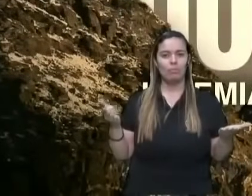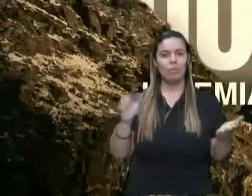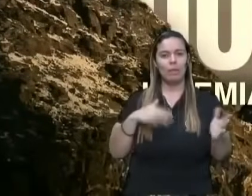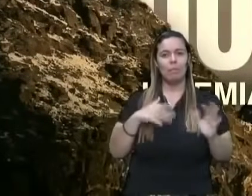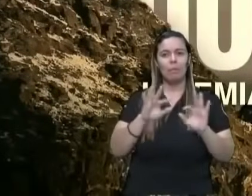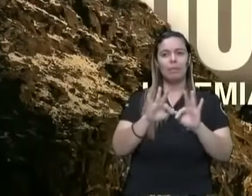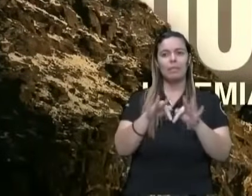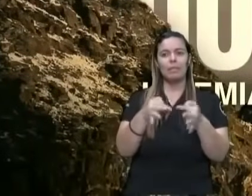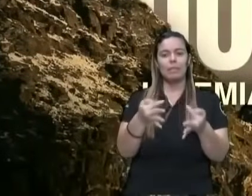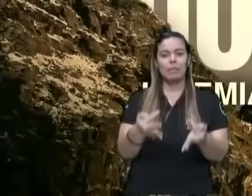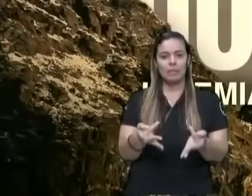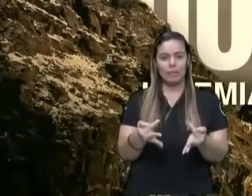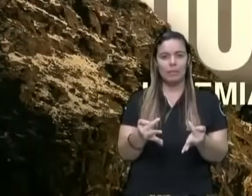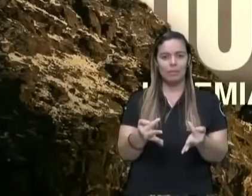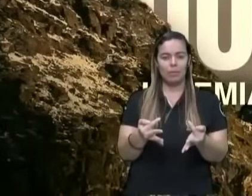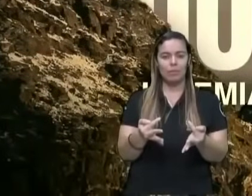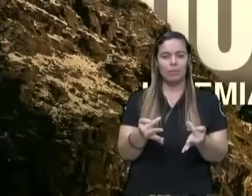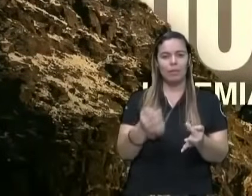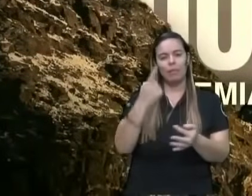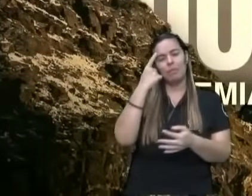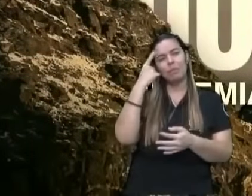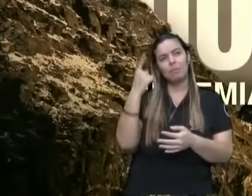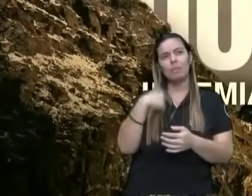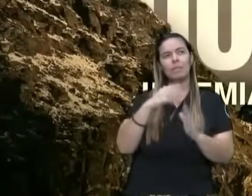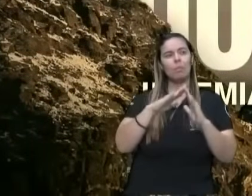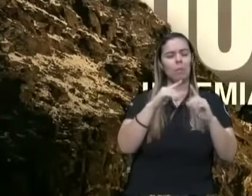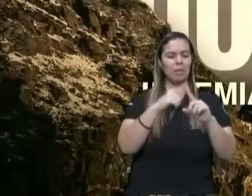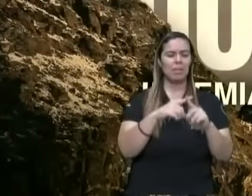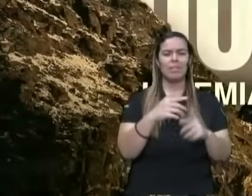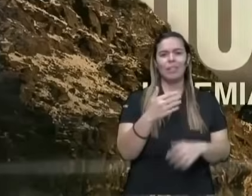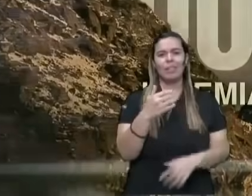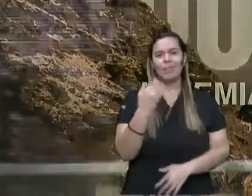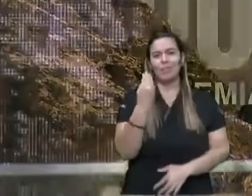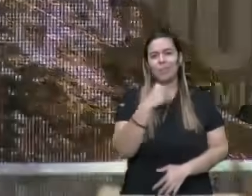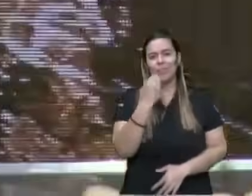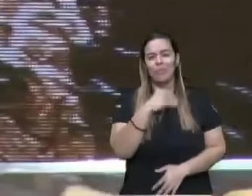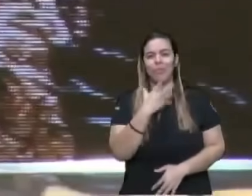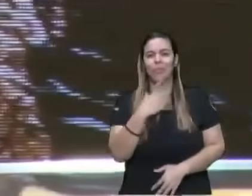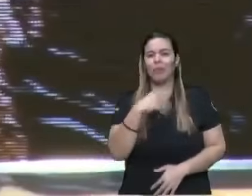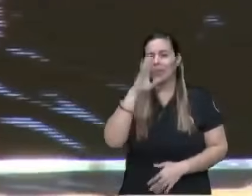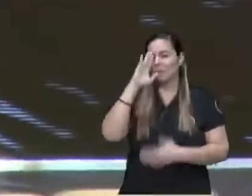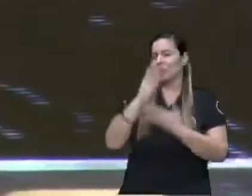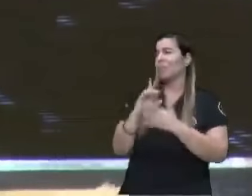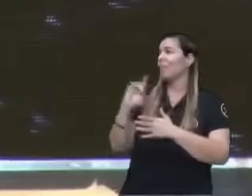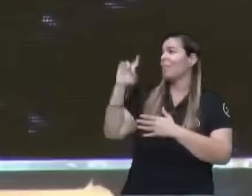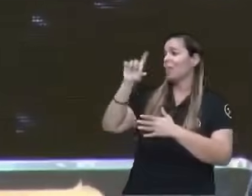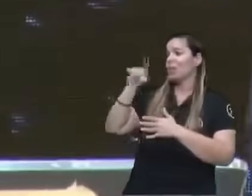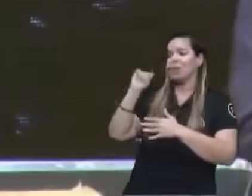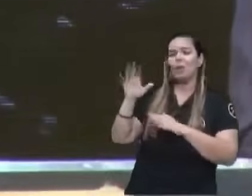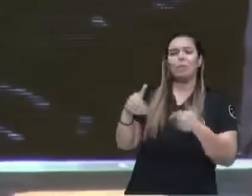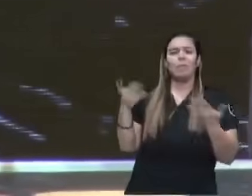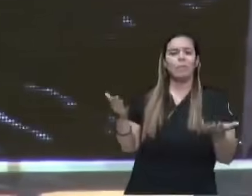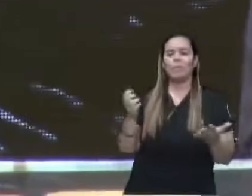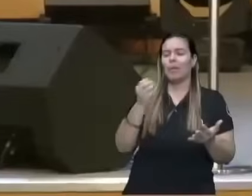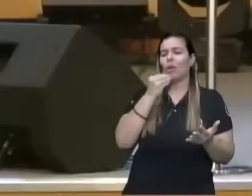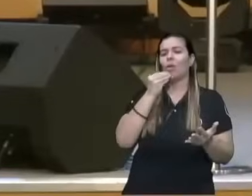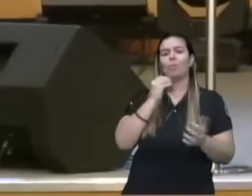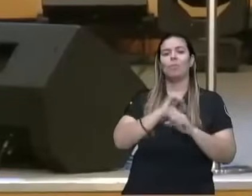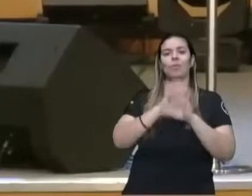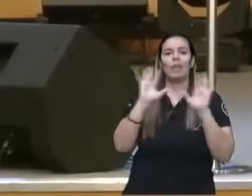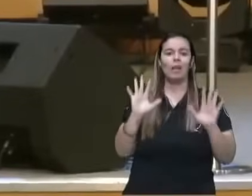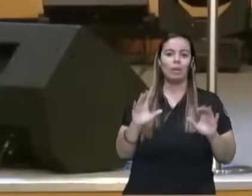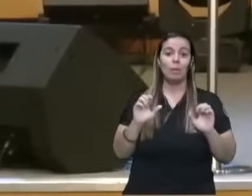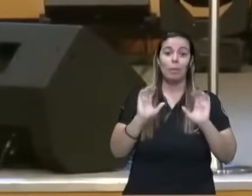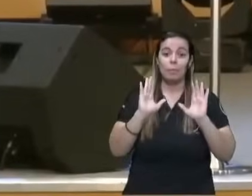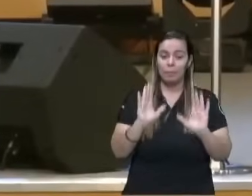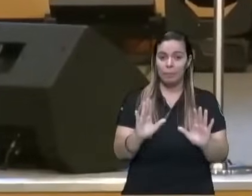não é? Você faz essa colocação: ah, pastor, a igreja é moleza. Pergunta: vai confiar em Deus ou confiar nos homens? Confiar em Deus! É. Só